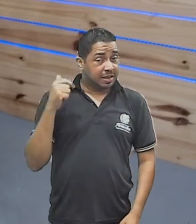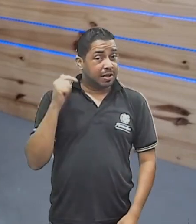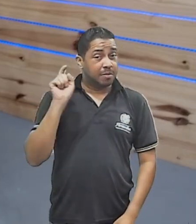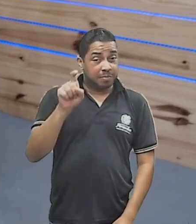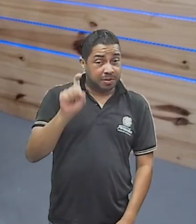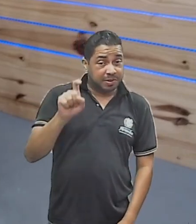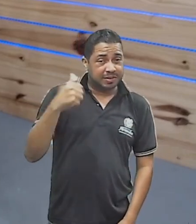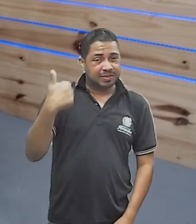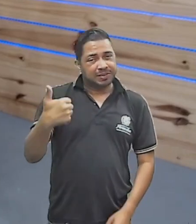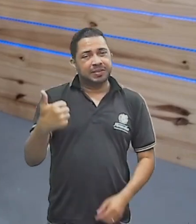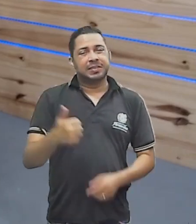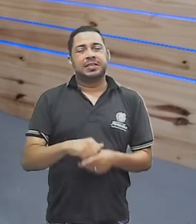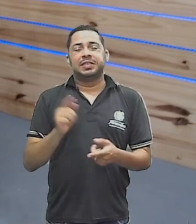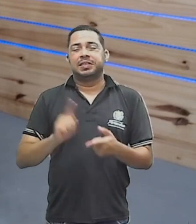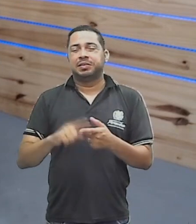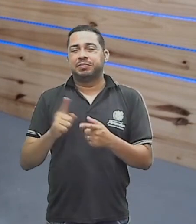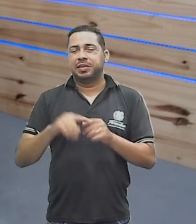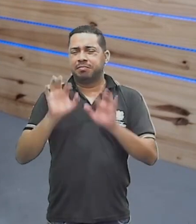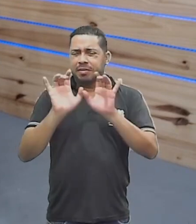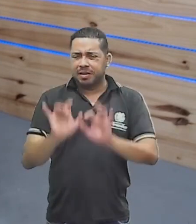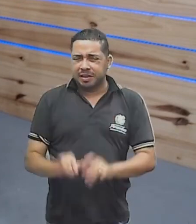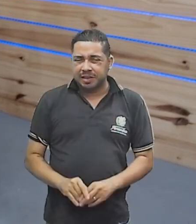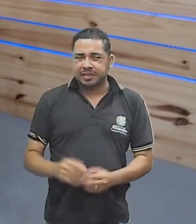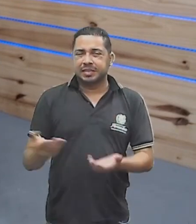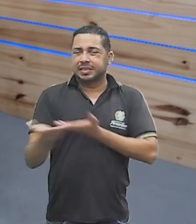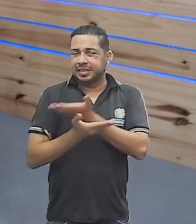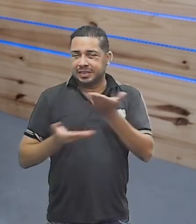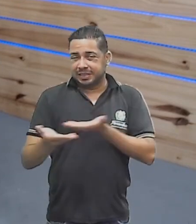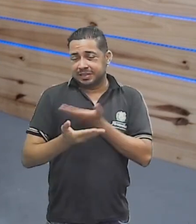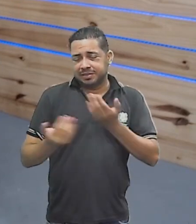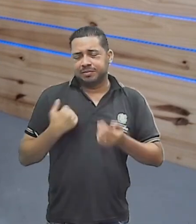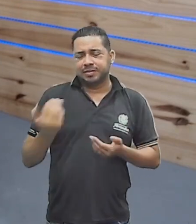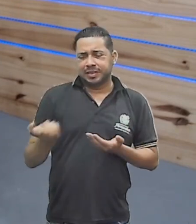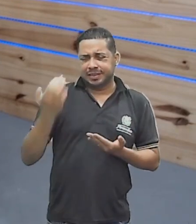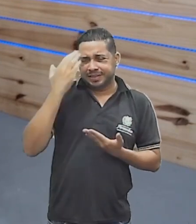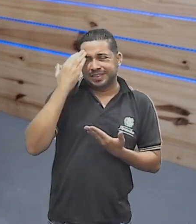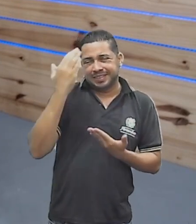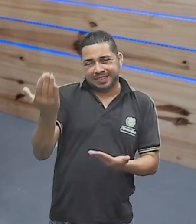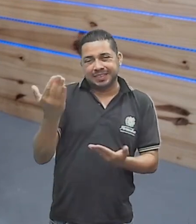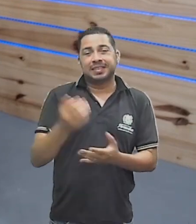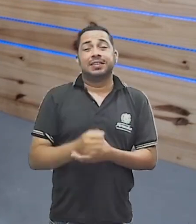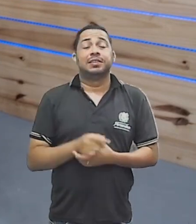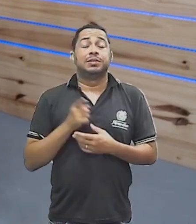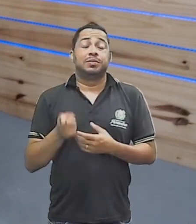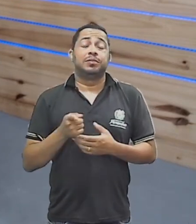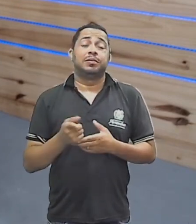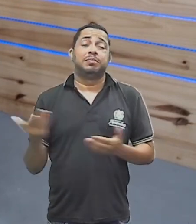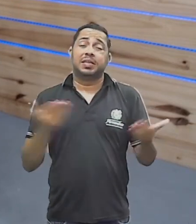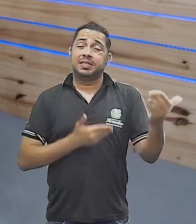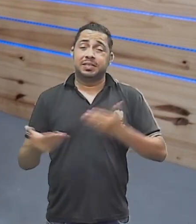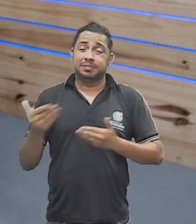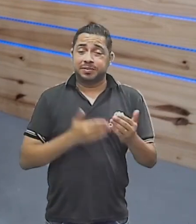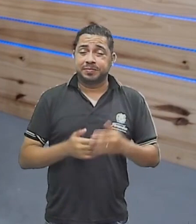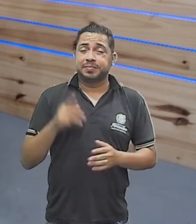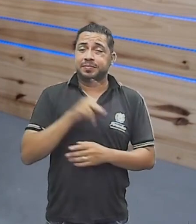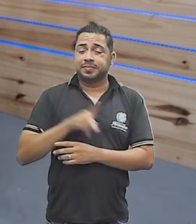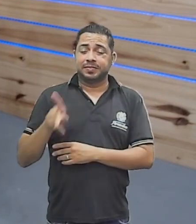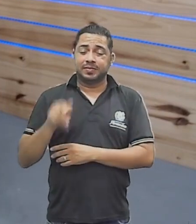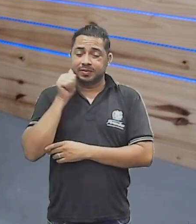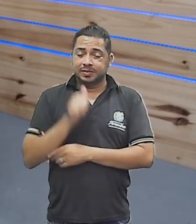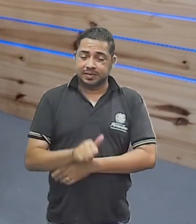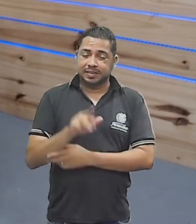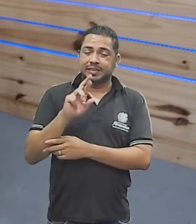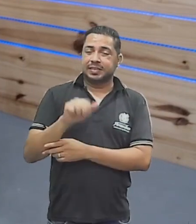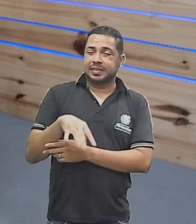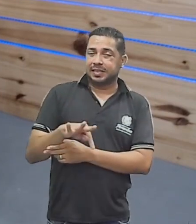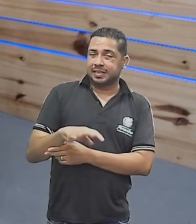aí no nosso chat, vamos buscar essa interação com todo mundo. E eu quero agradecer muito essa participação. Né? A professora Renata, ela já é uma parceira da